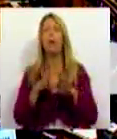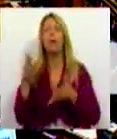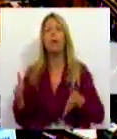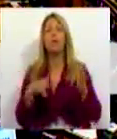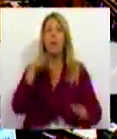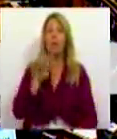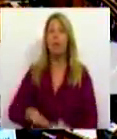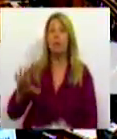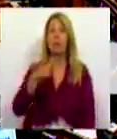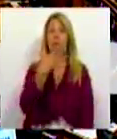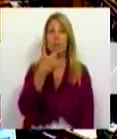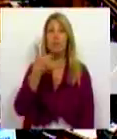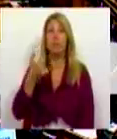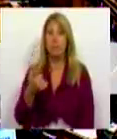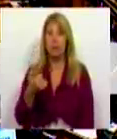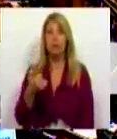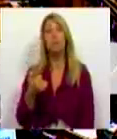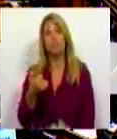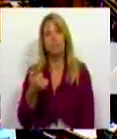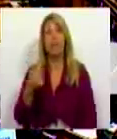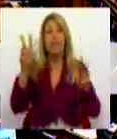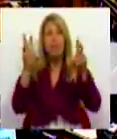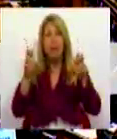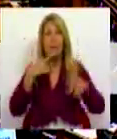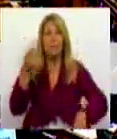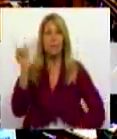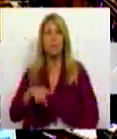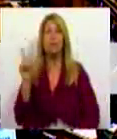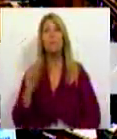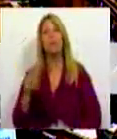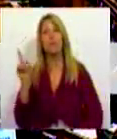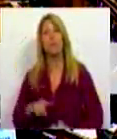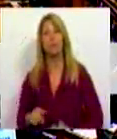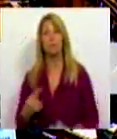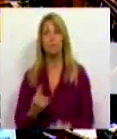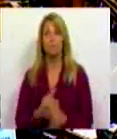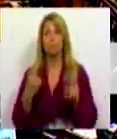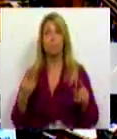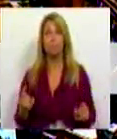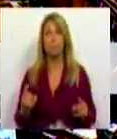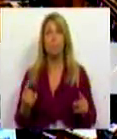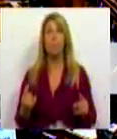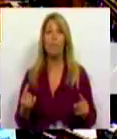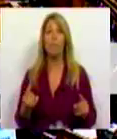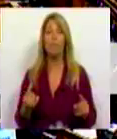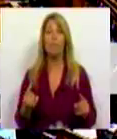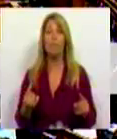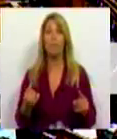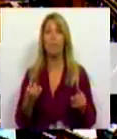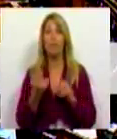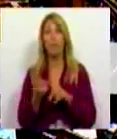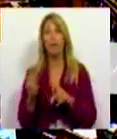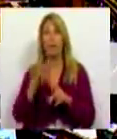Nacional 125, torna-se um tema recorrente, atendendo que o anterior Governo, este